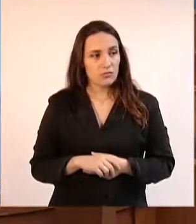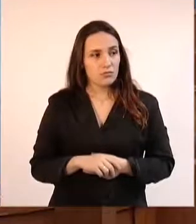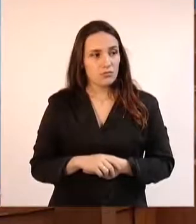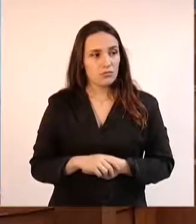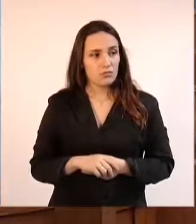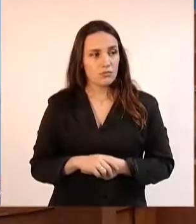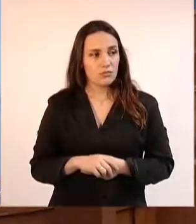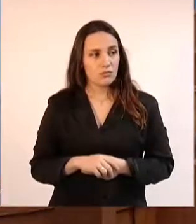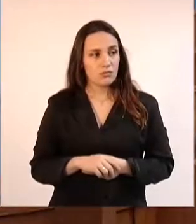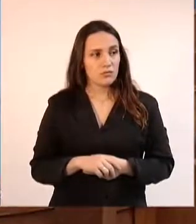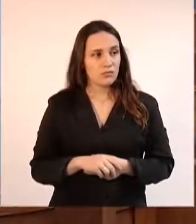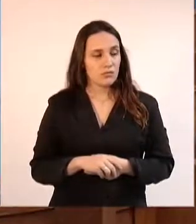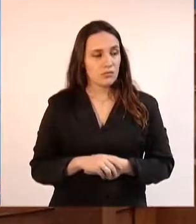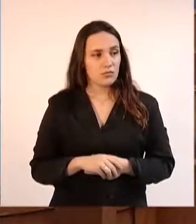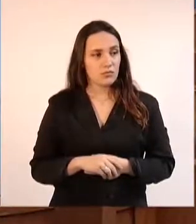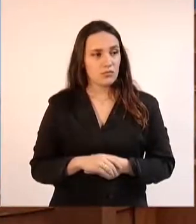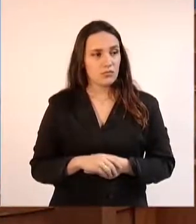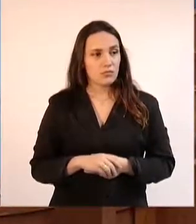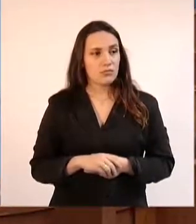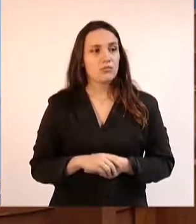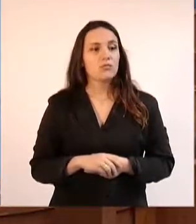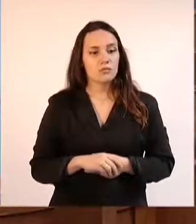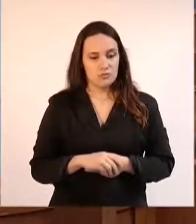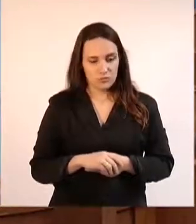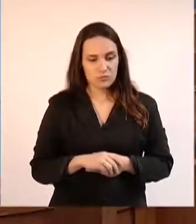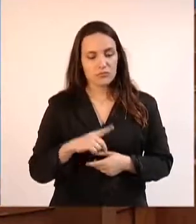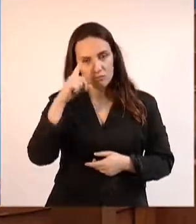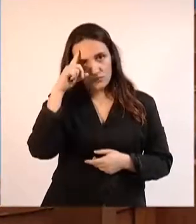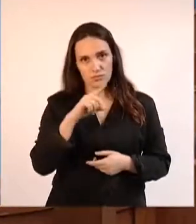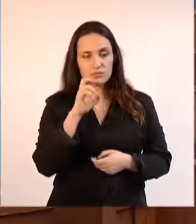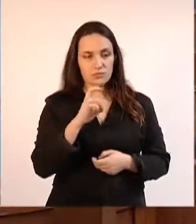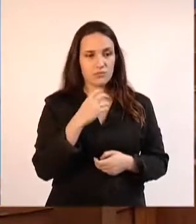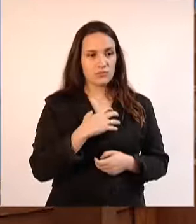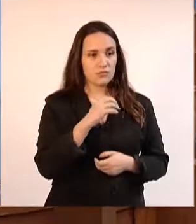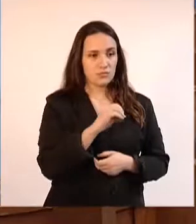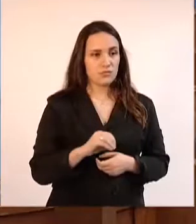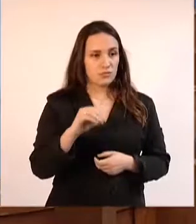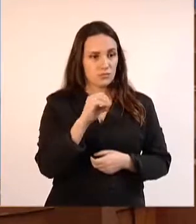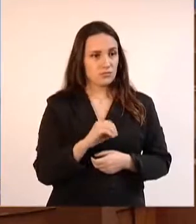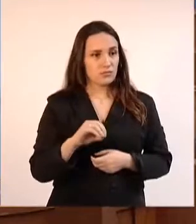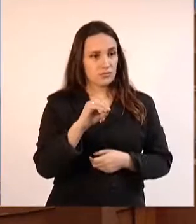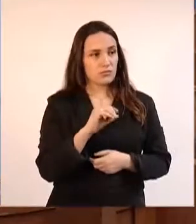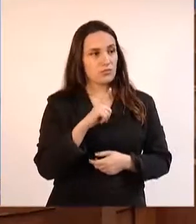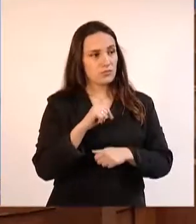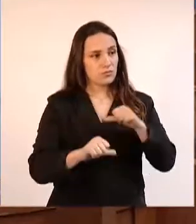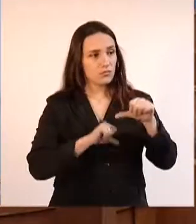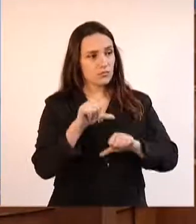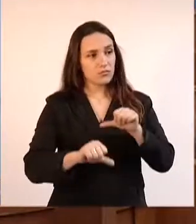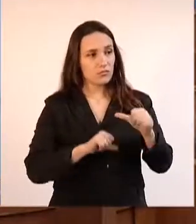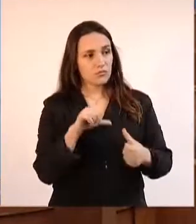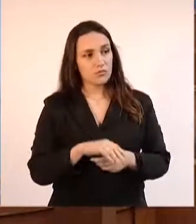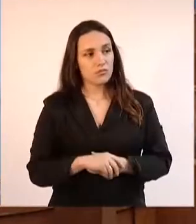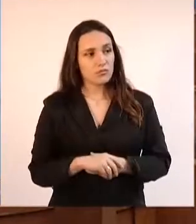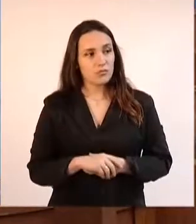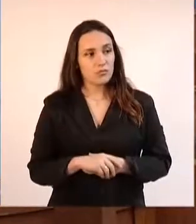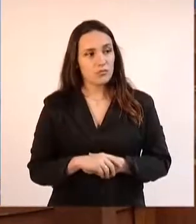texto constitucional promulgado em 5 de outubro de 89, consolidado com as alterações